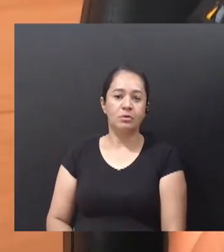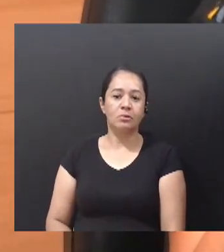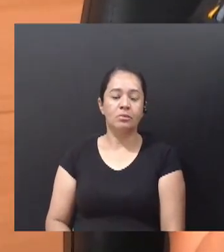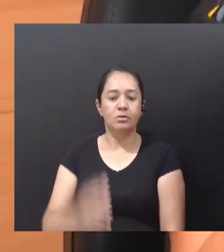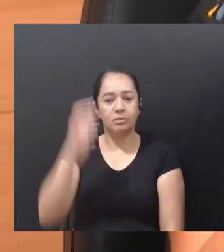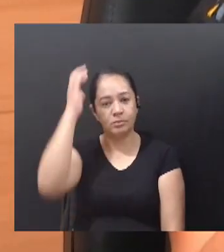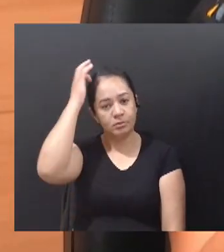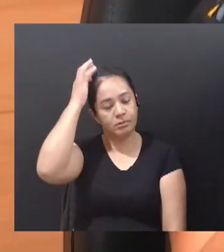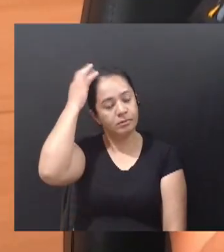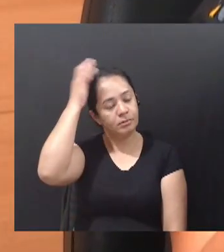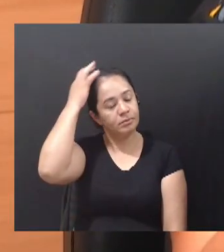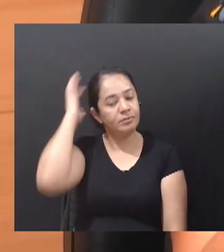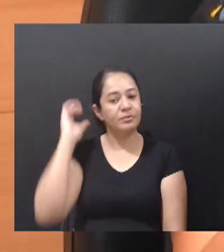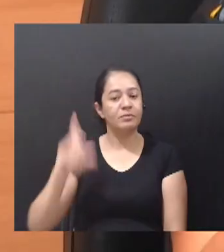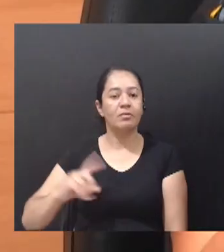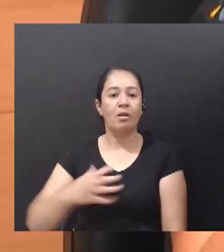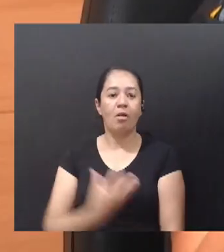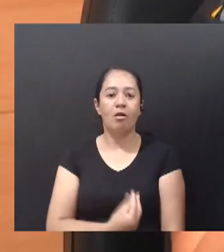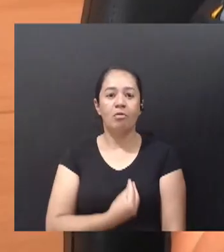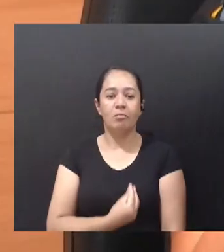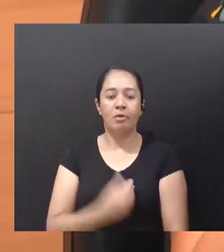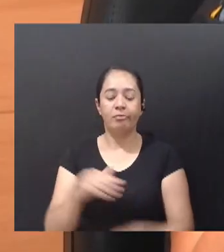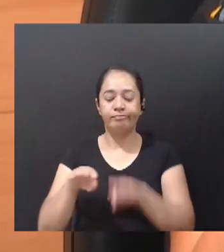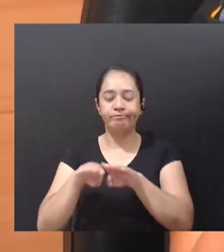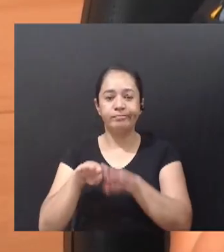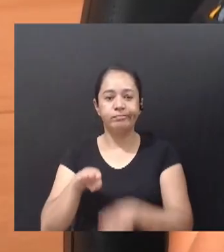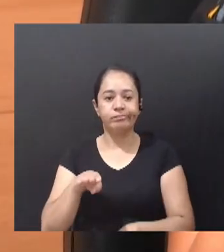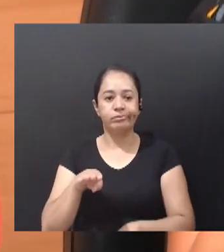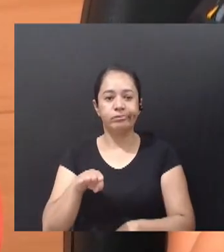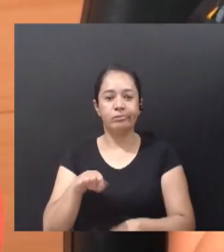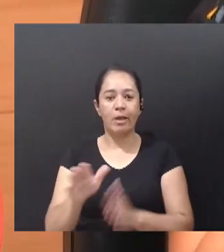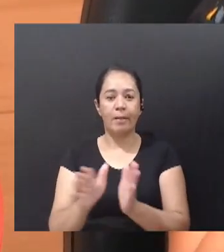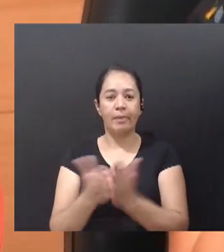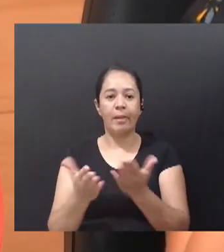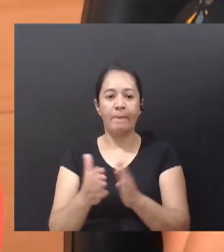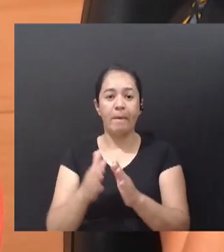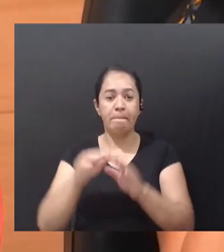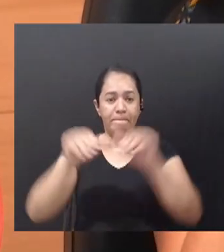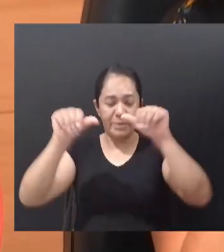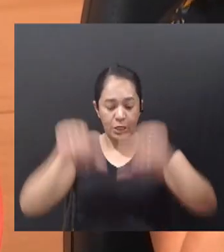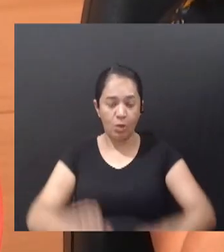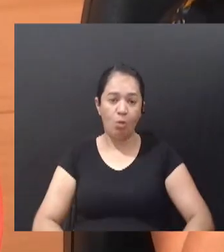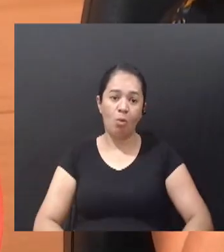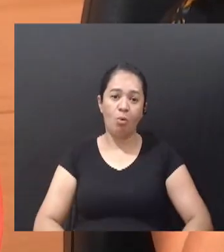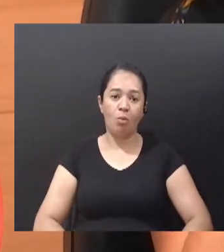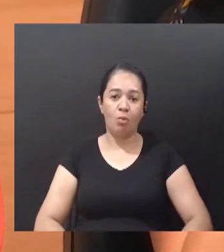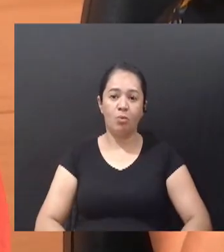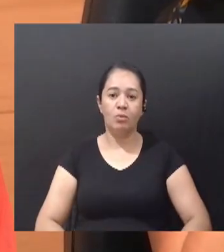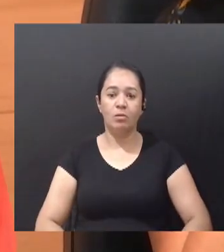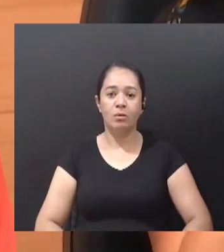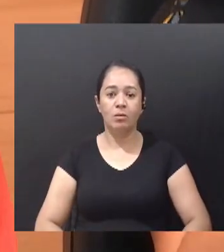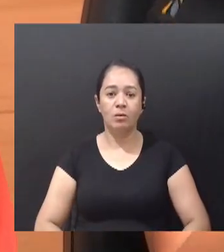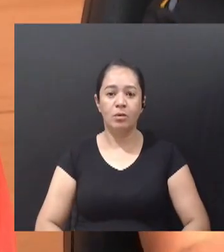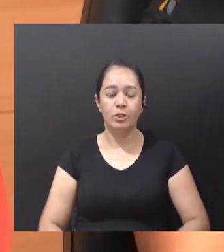uma vida abaixo da linha da pobreza. E quando a